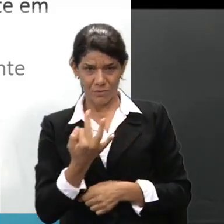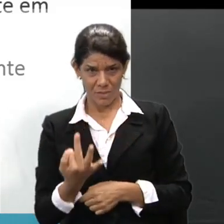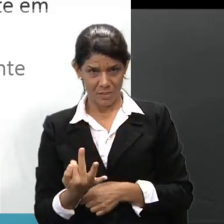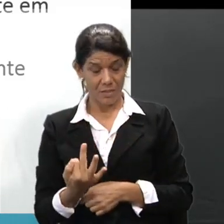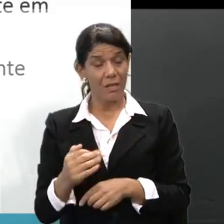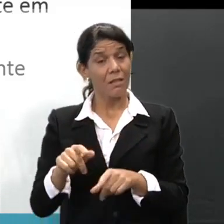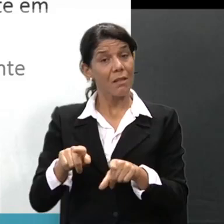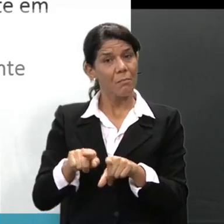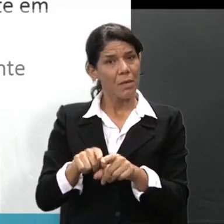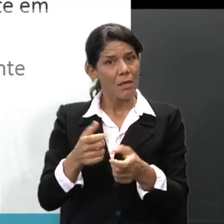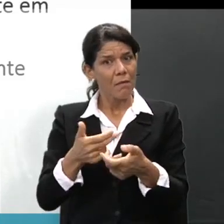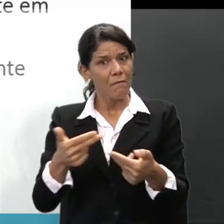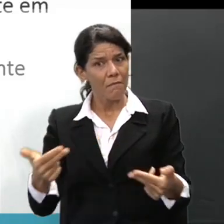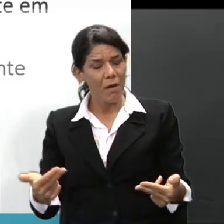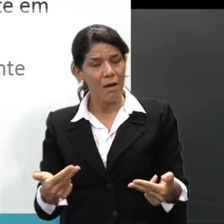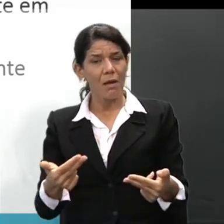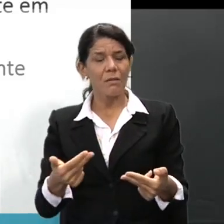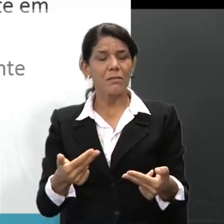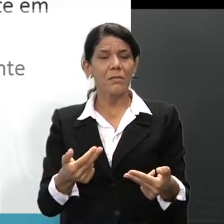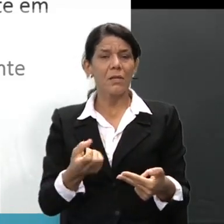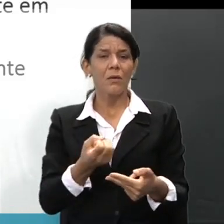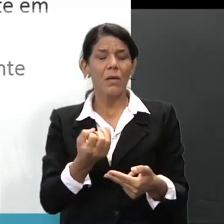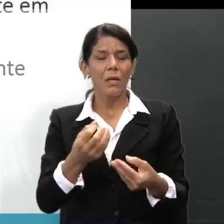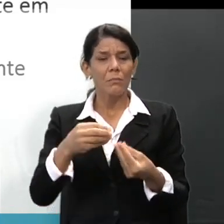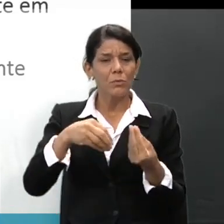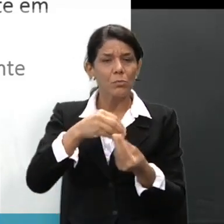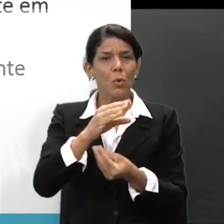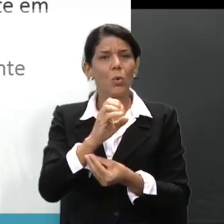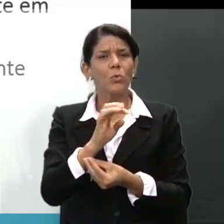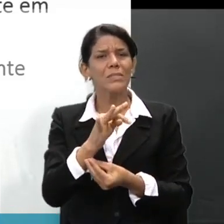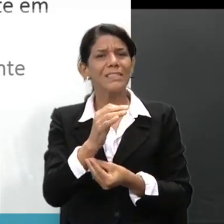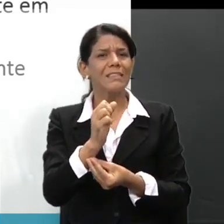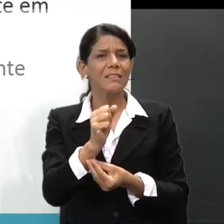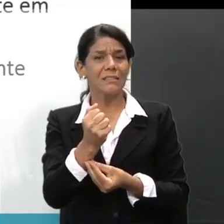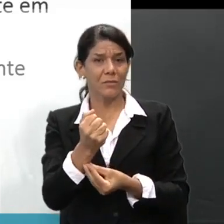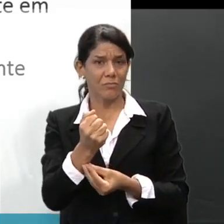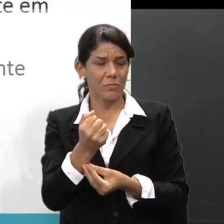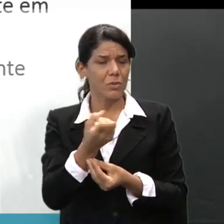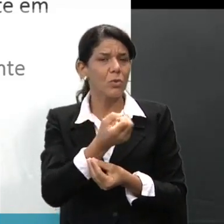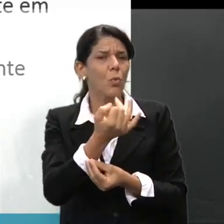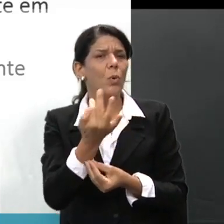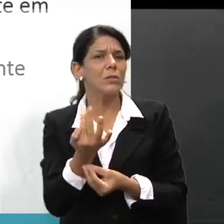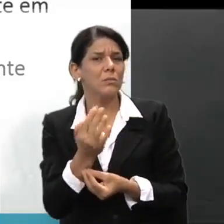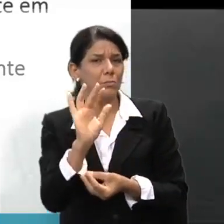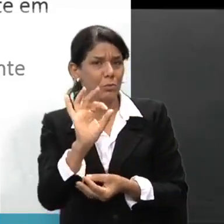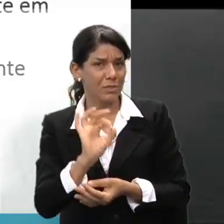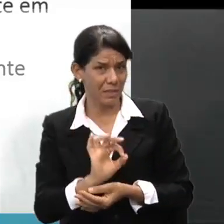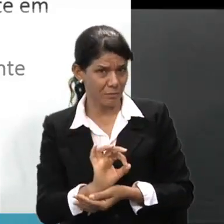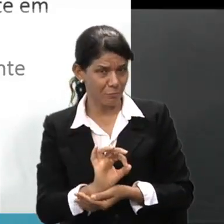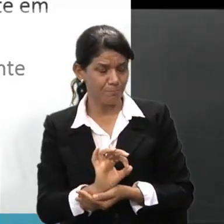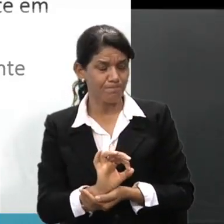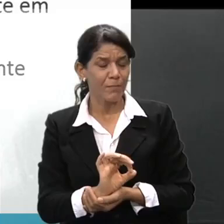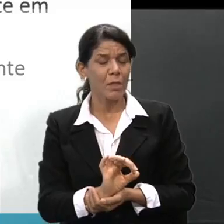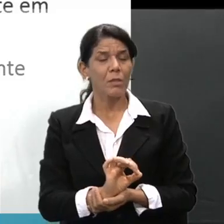e também diversas concentrações. Por exemplo, o soro fisiológico na concentração